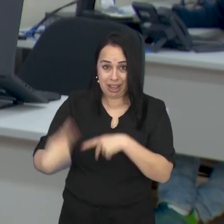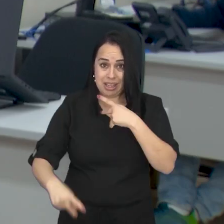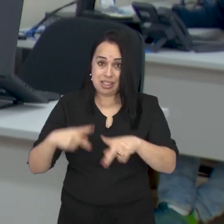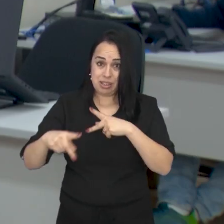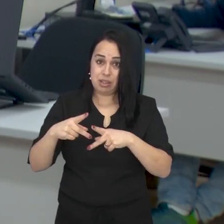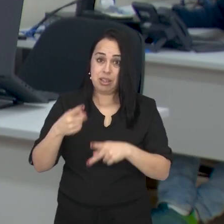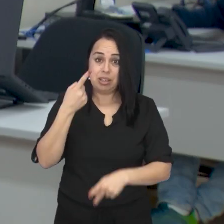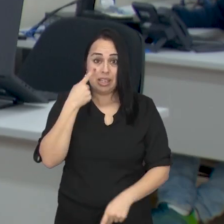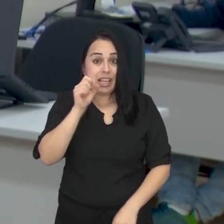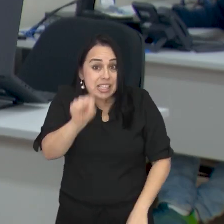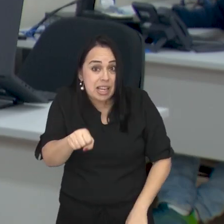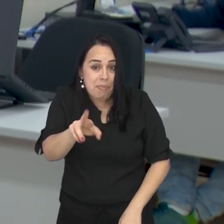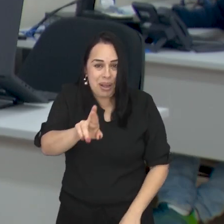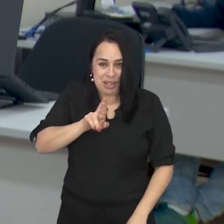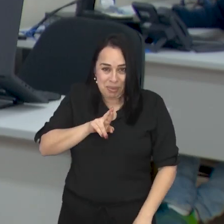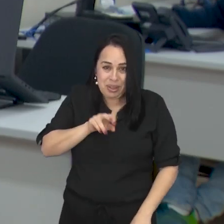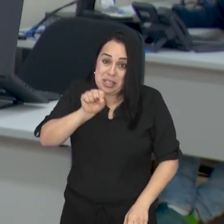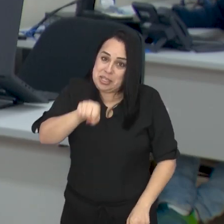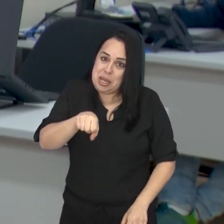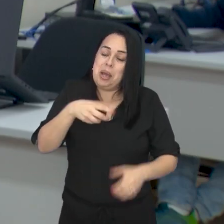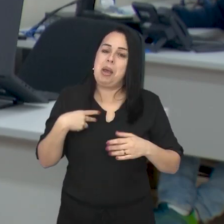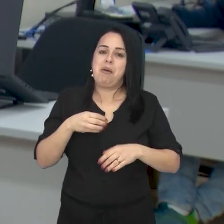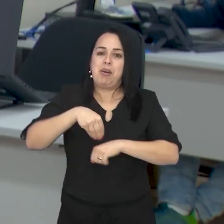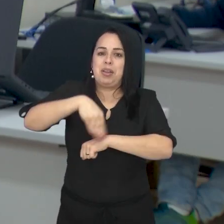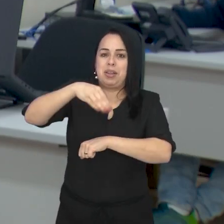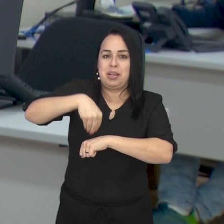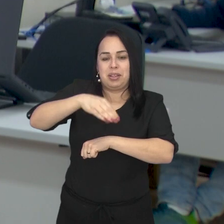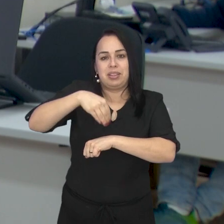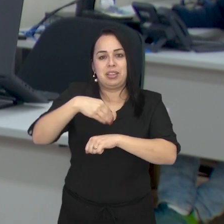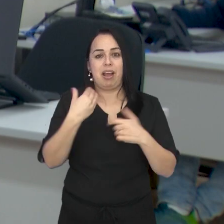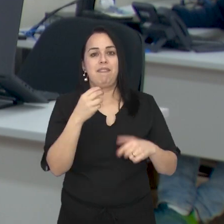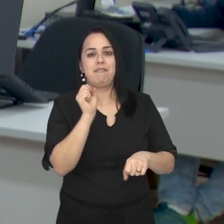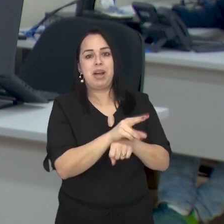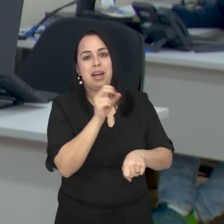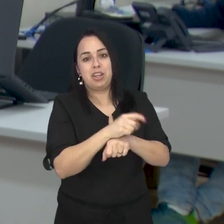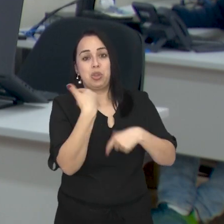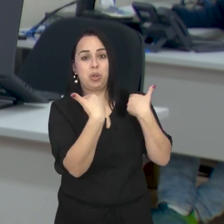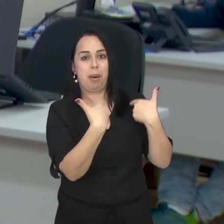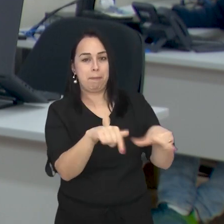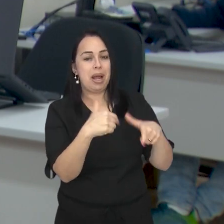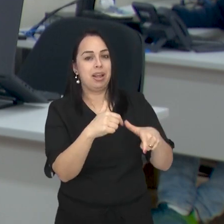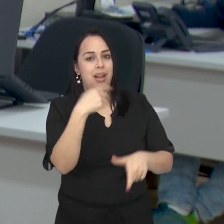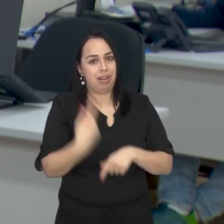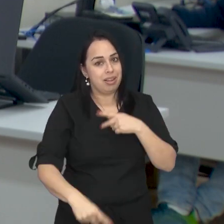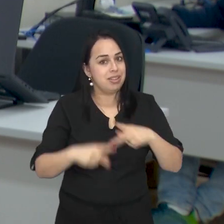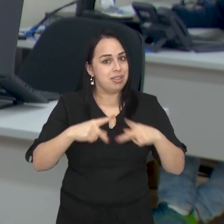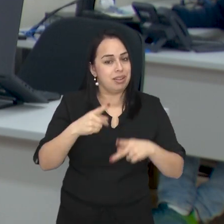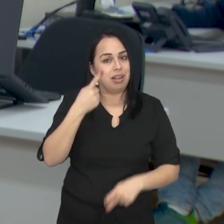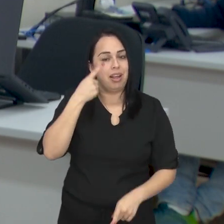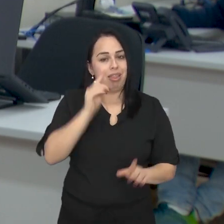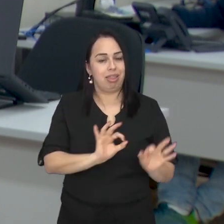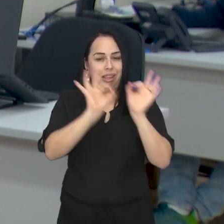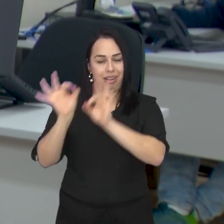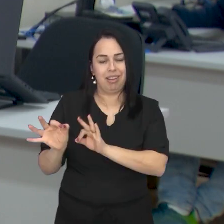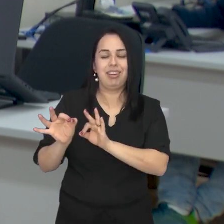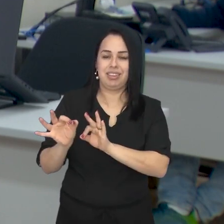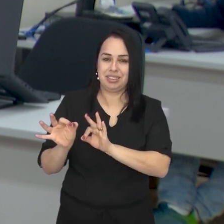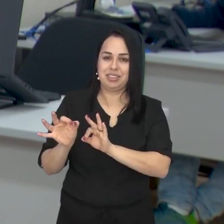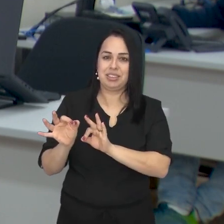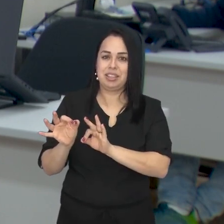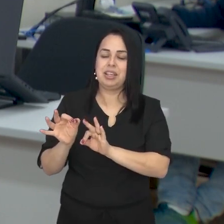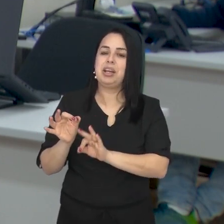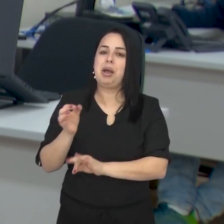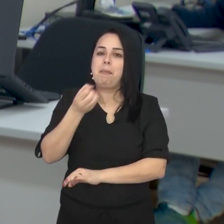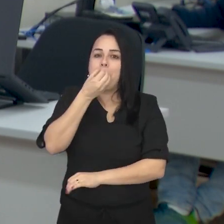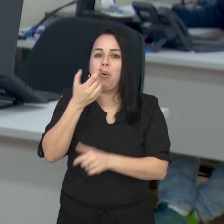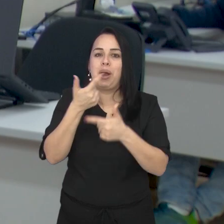São José? Se sim, eu converso com você. Nós separamos na agenda de serviços as vagas de trabalho disponíveis na cidade. Então, é